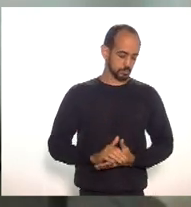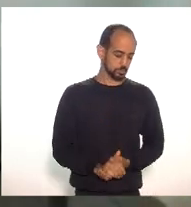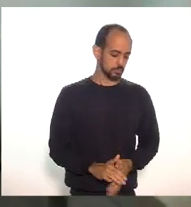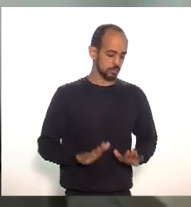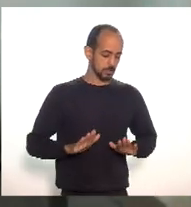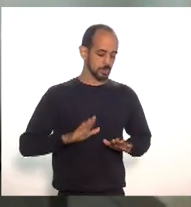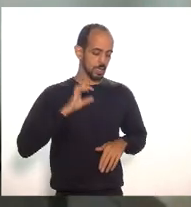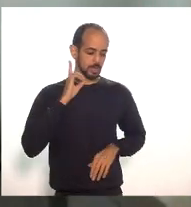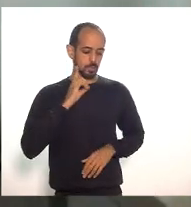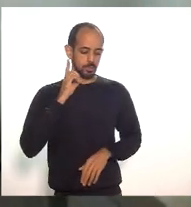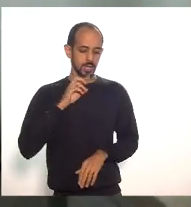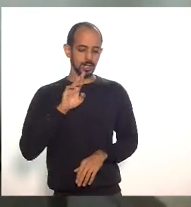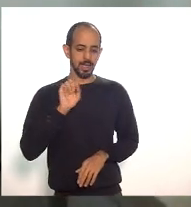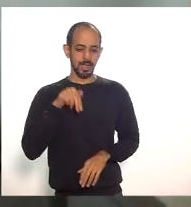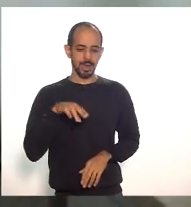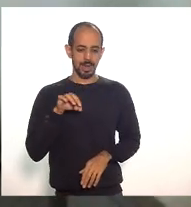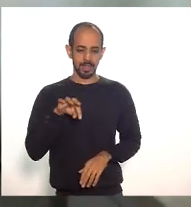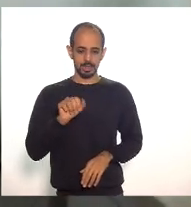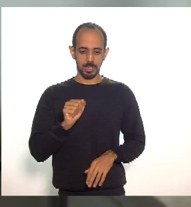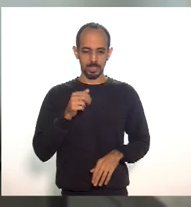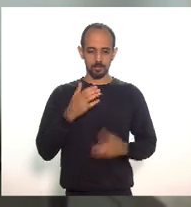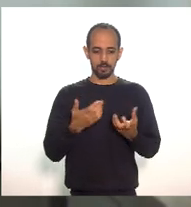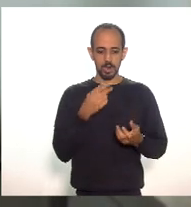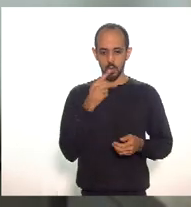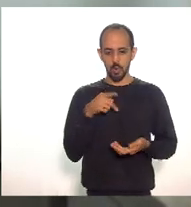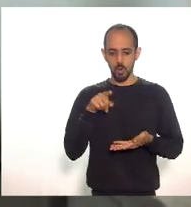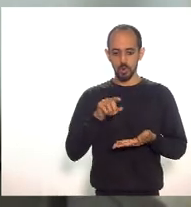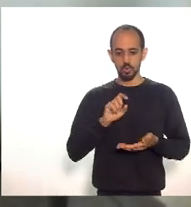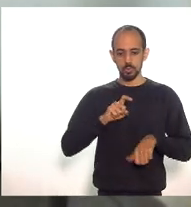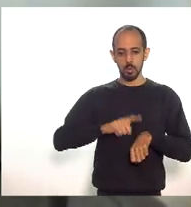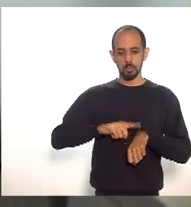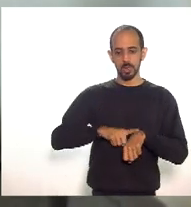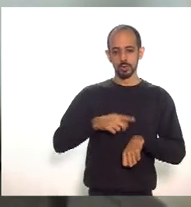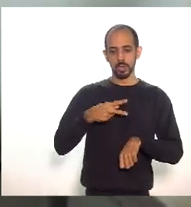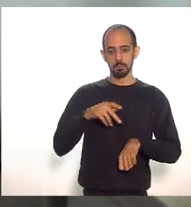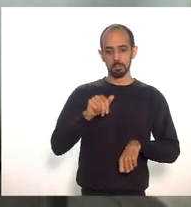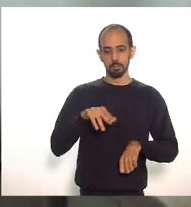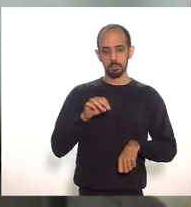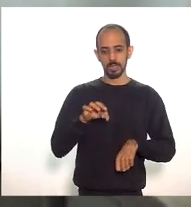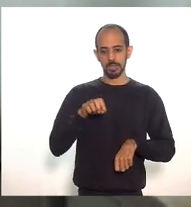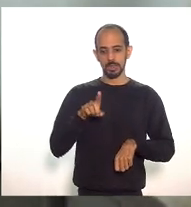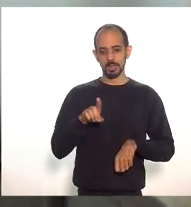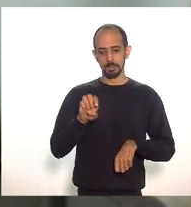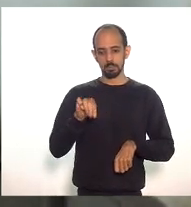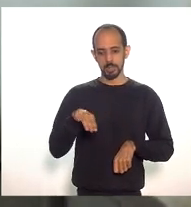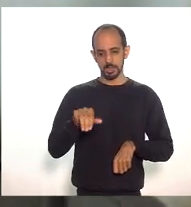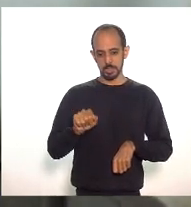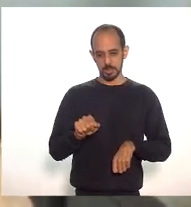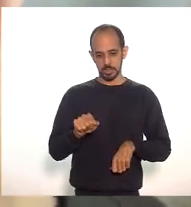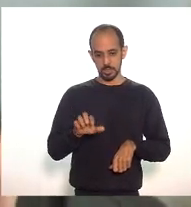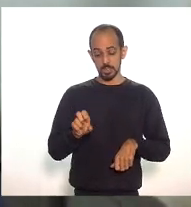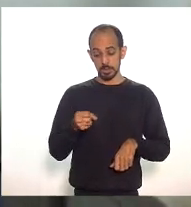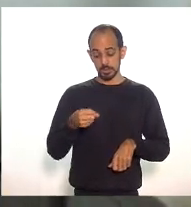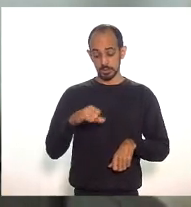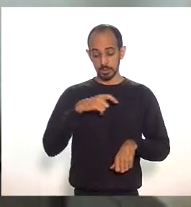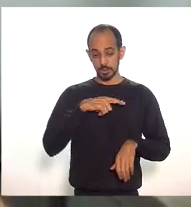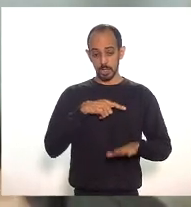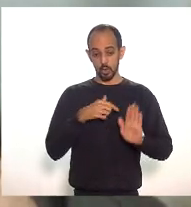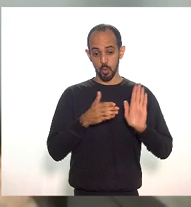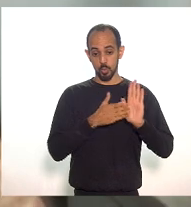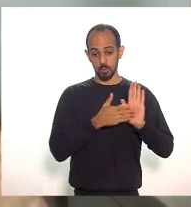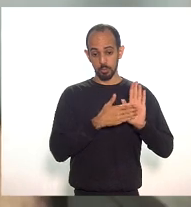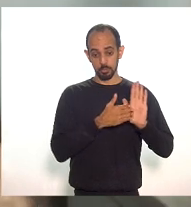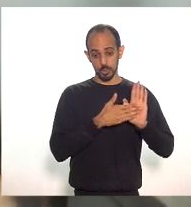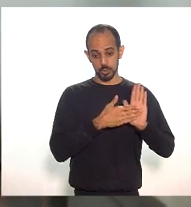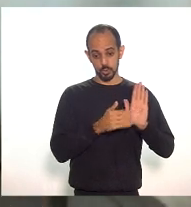e ela quer uma pandemia Então se algum compromisso da presidência